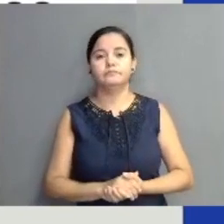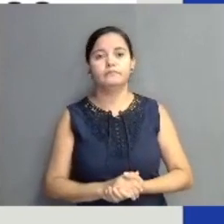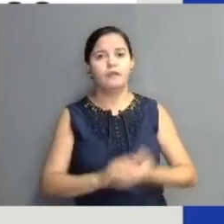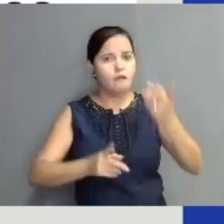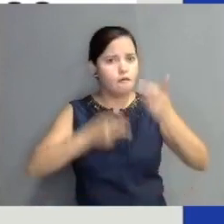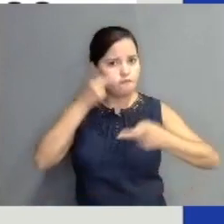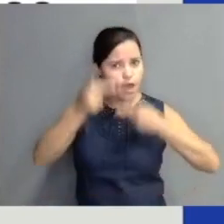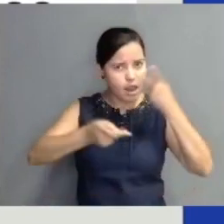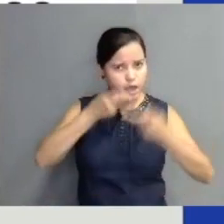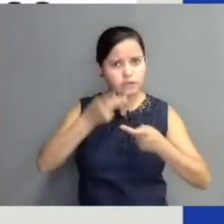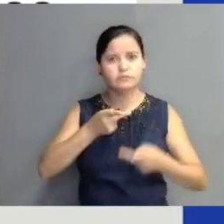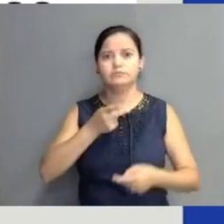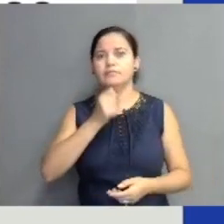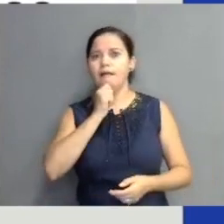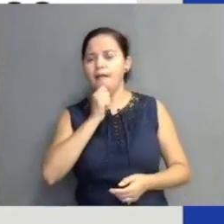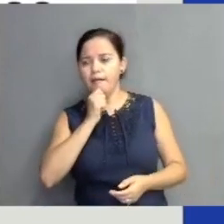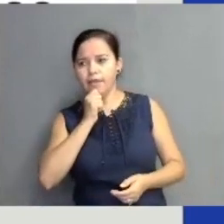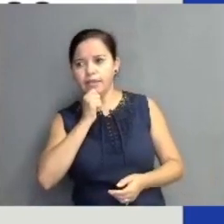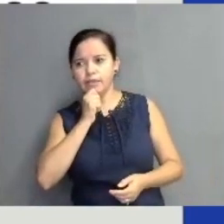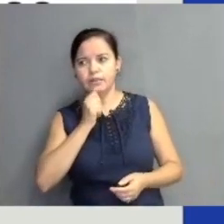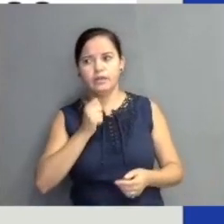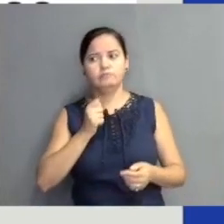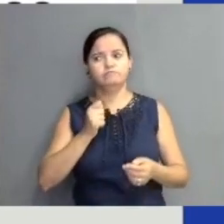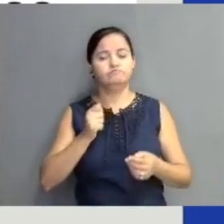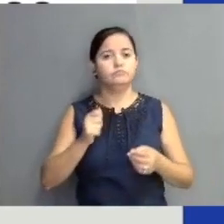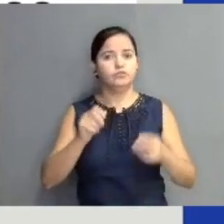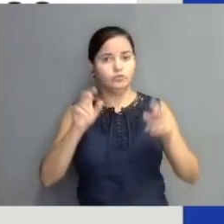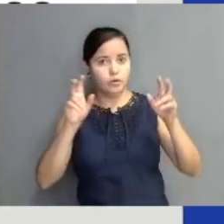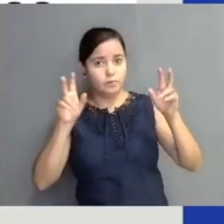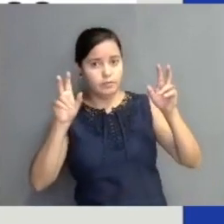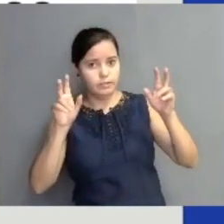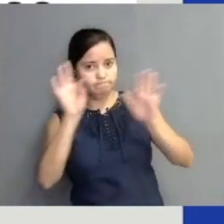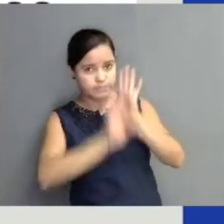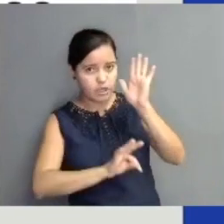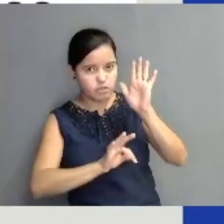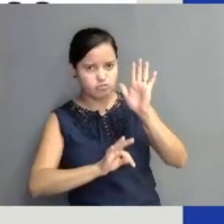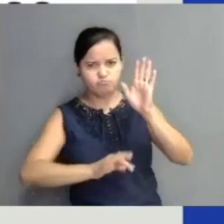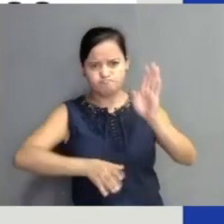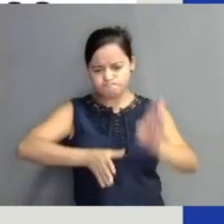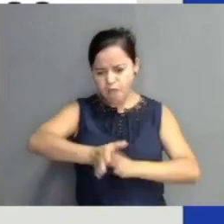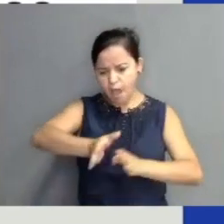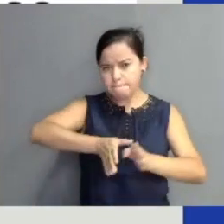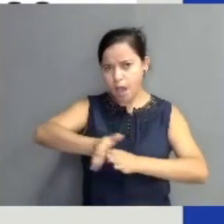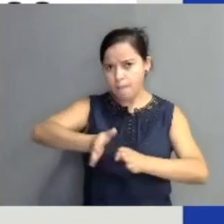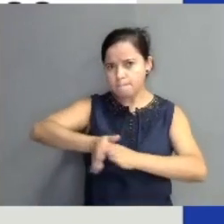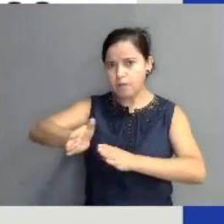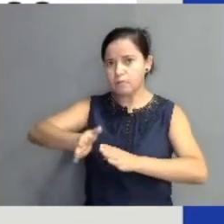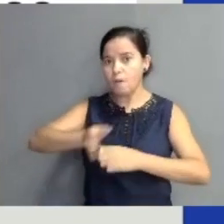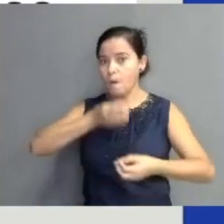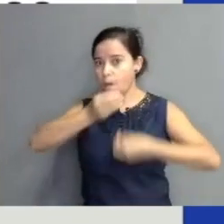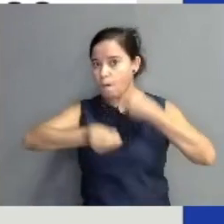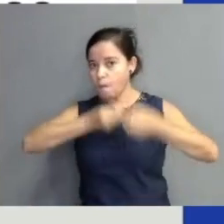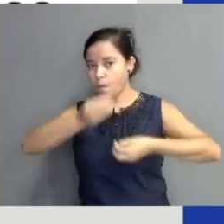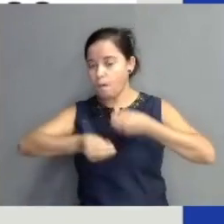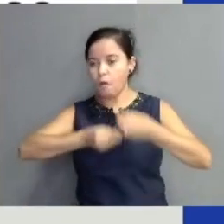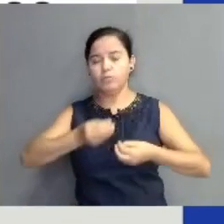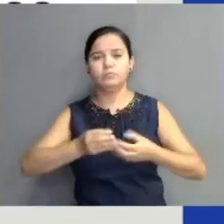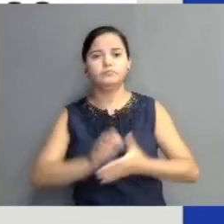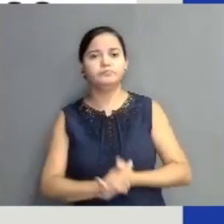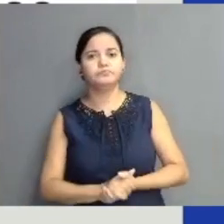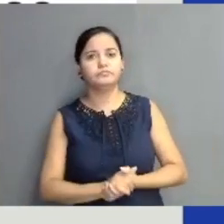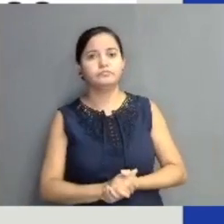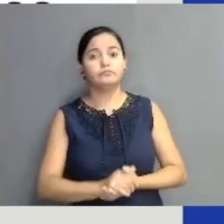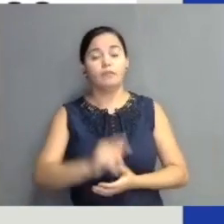Falando um pouquinho, né, sobre esses recursos argumentativos que o texto nos traz. Só para considerar o que é um argumento, não é? É